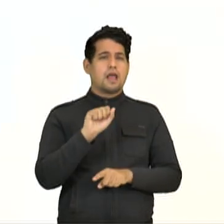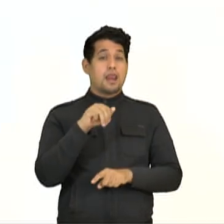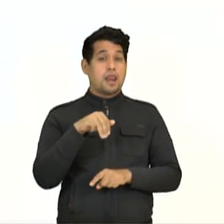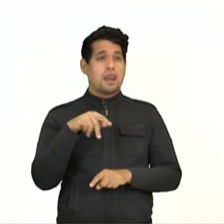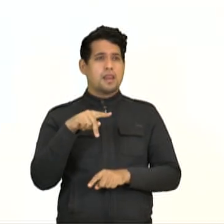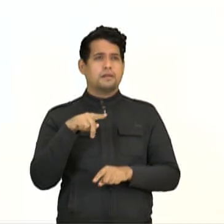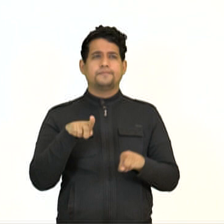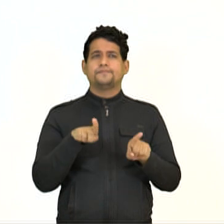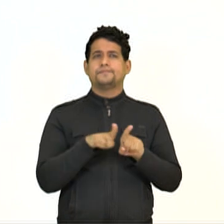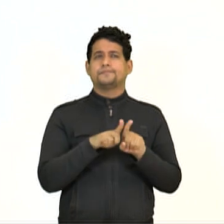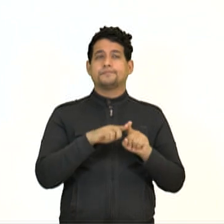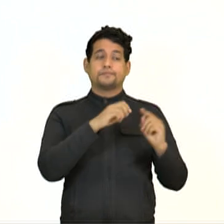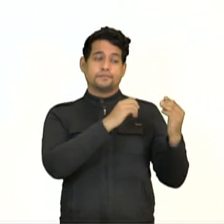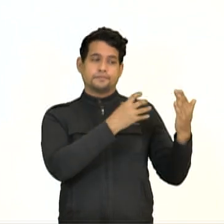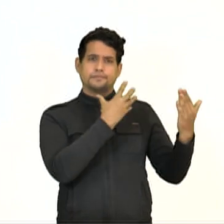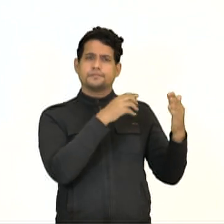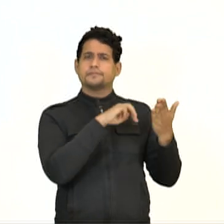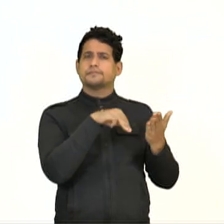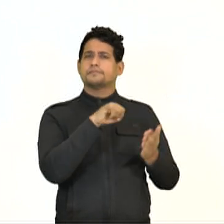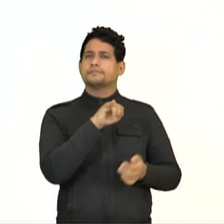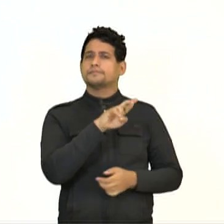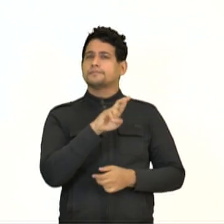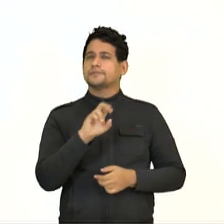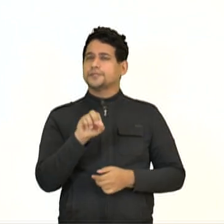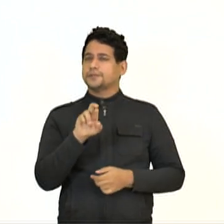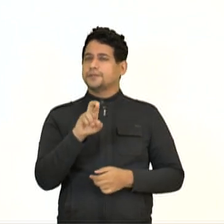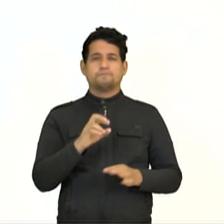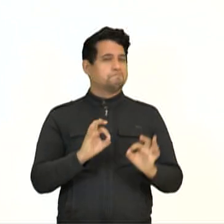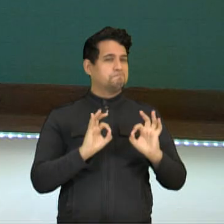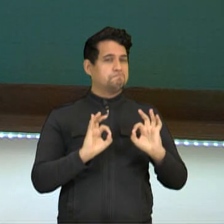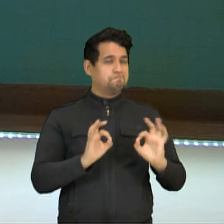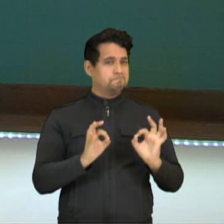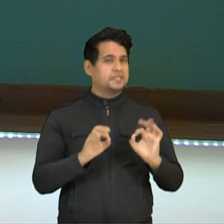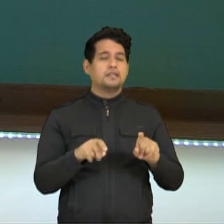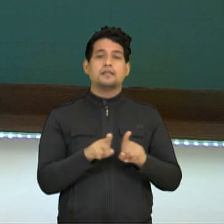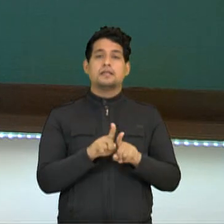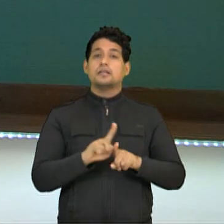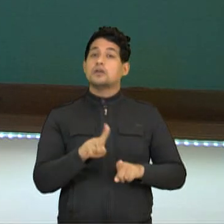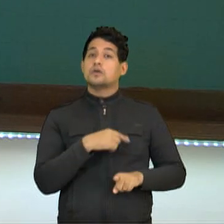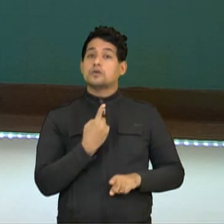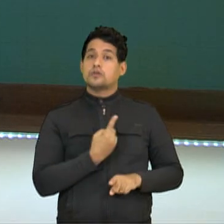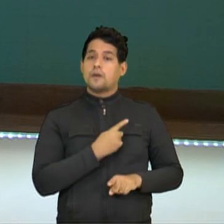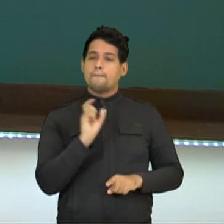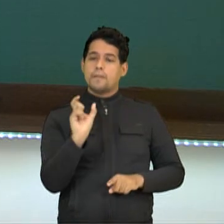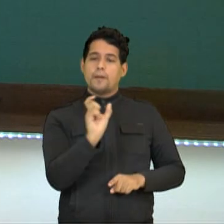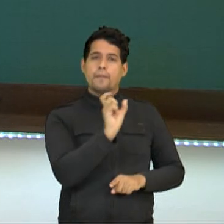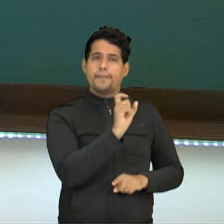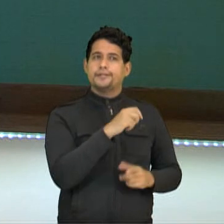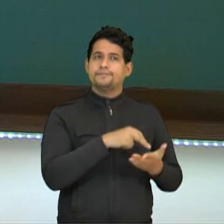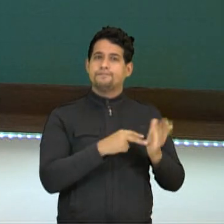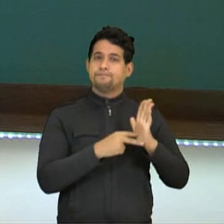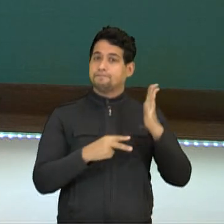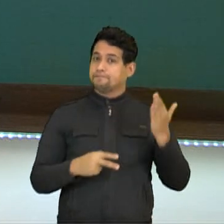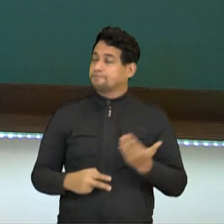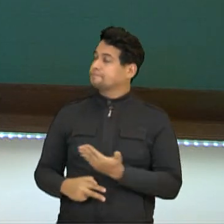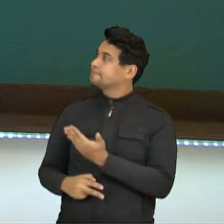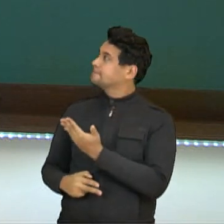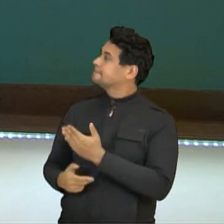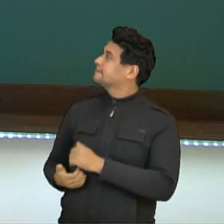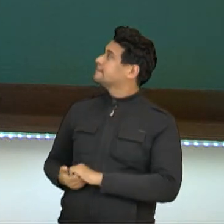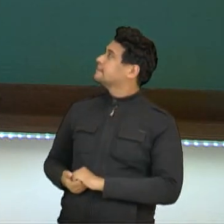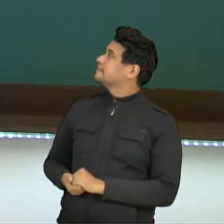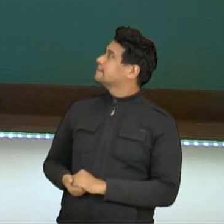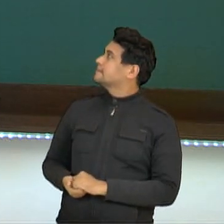e o espelho, o mirror, certo? Tudo certinho? Então, o nosso vocabulário ficou desk,